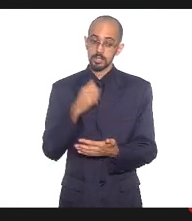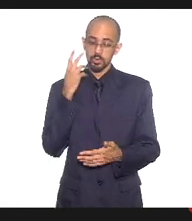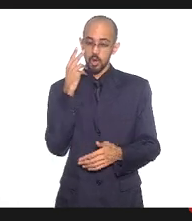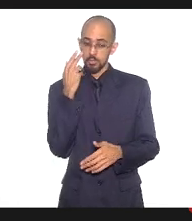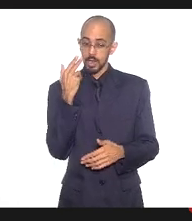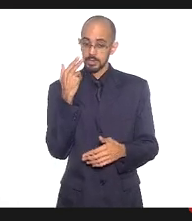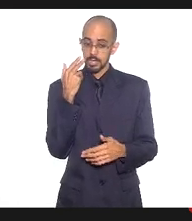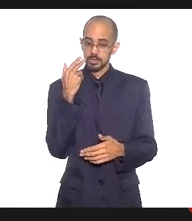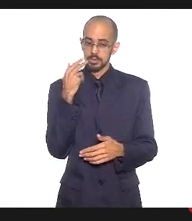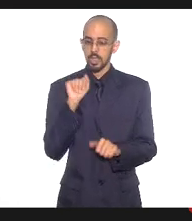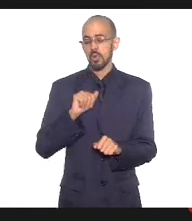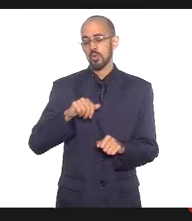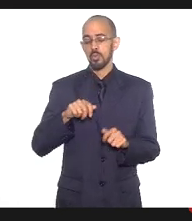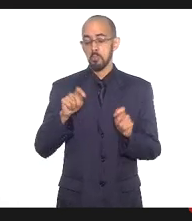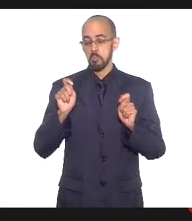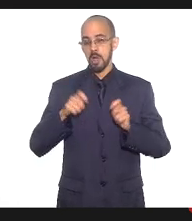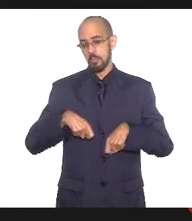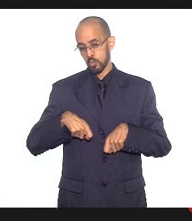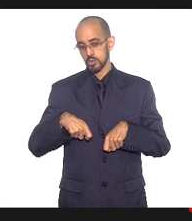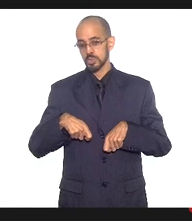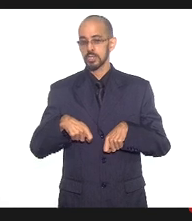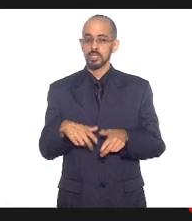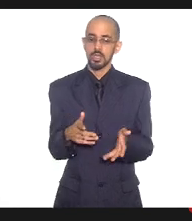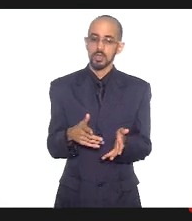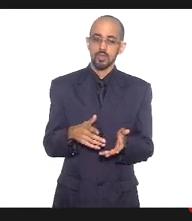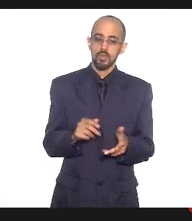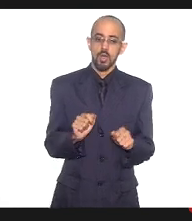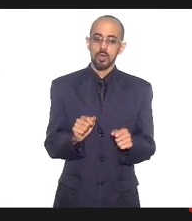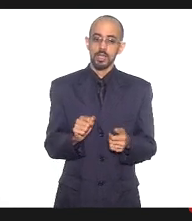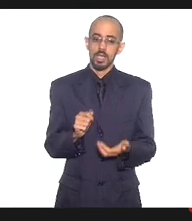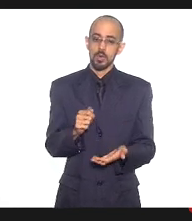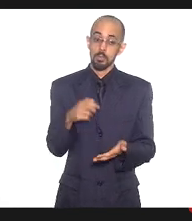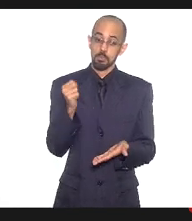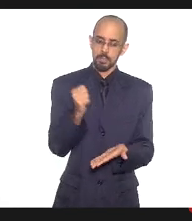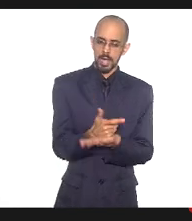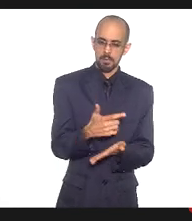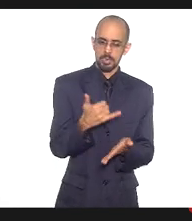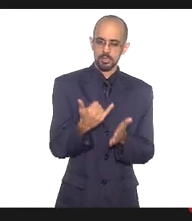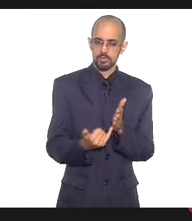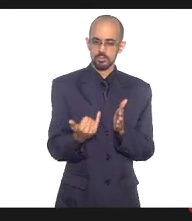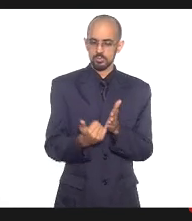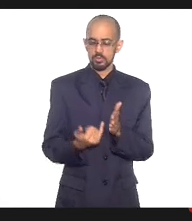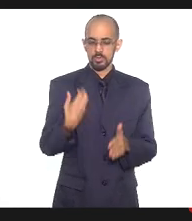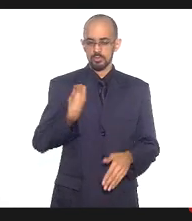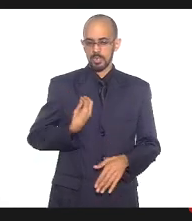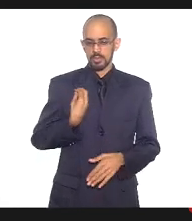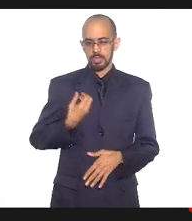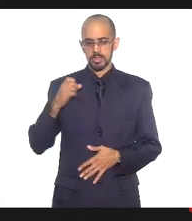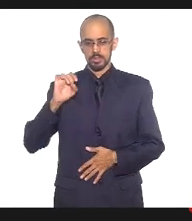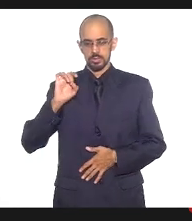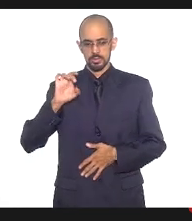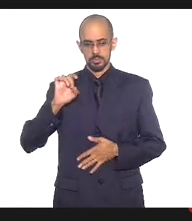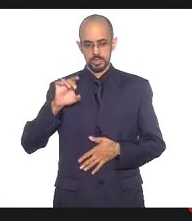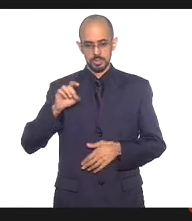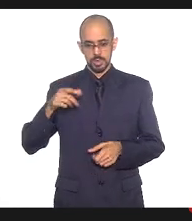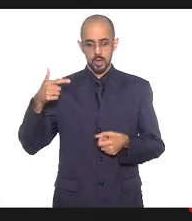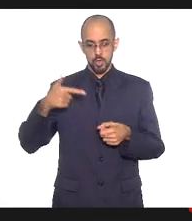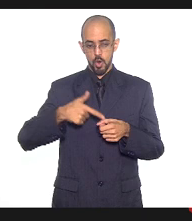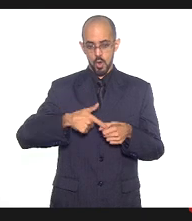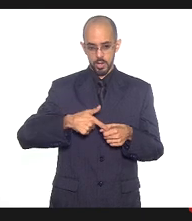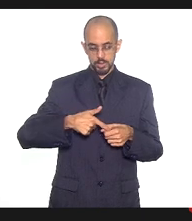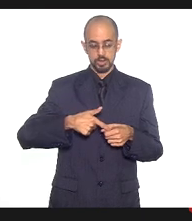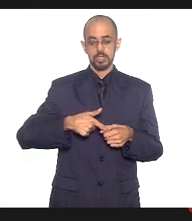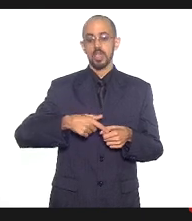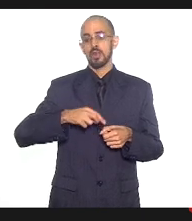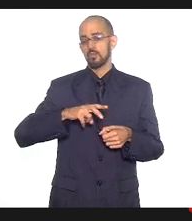tá, possivelmente a arrecadação de participação governamental, composta de participação especial e royalties,